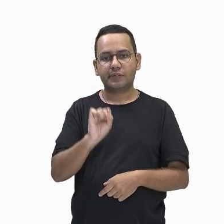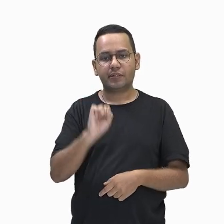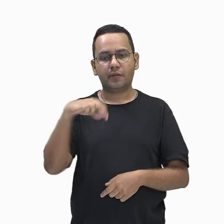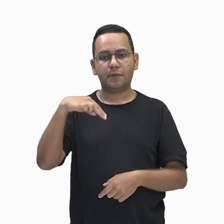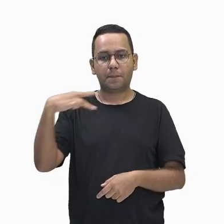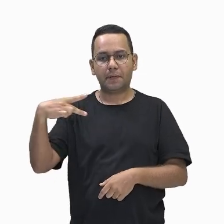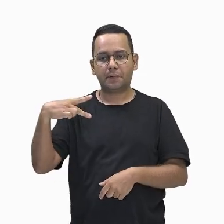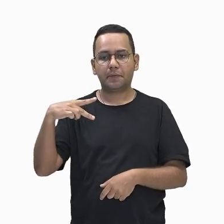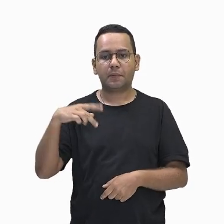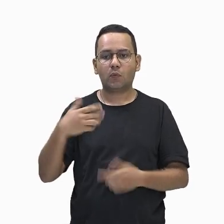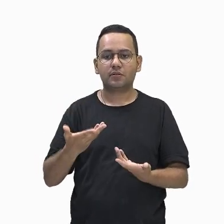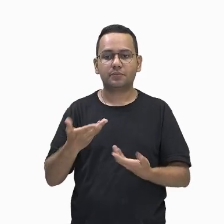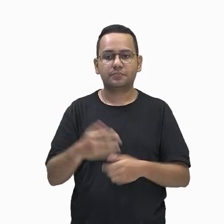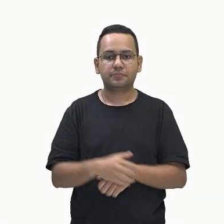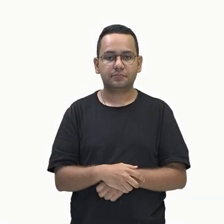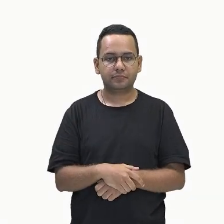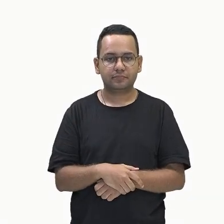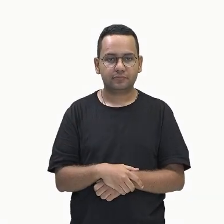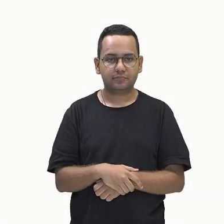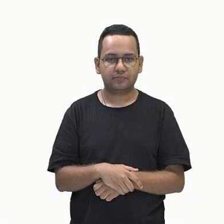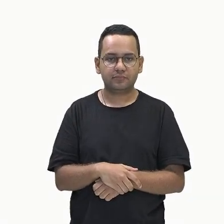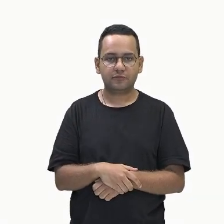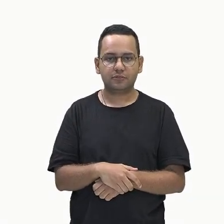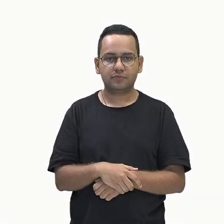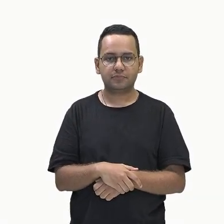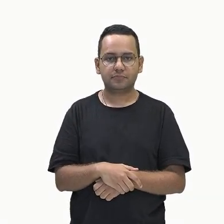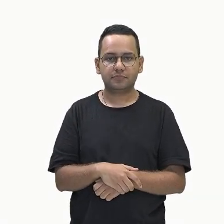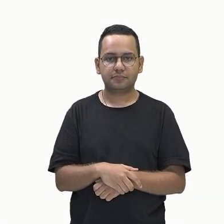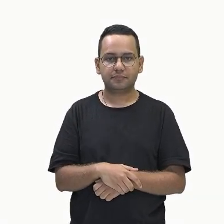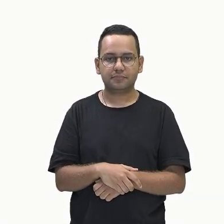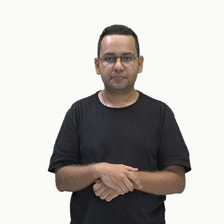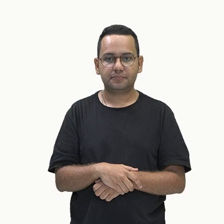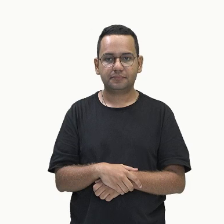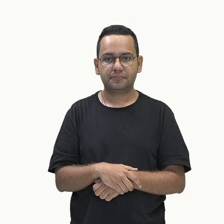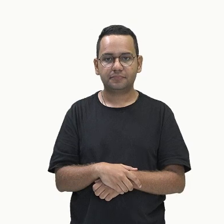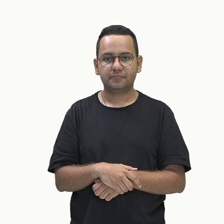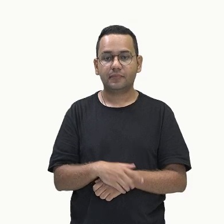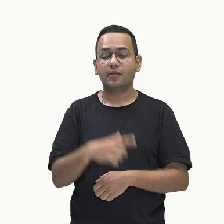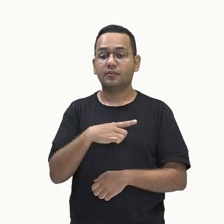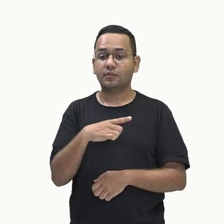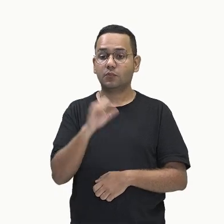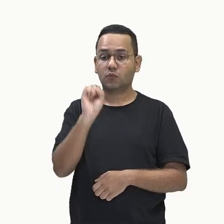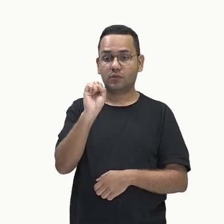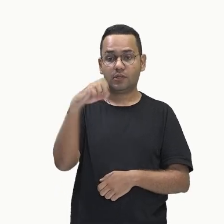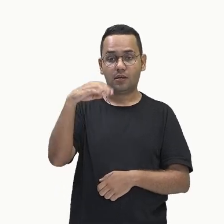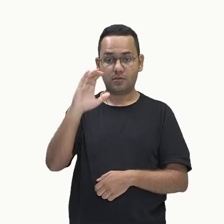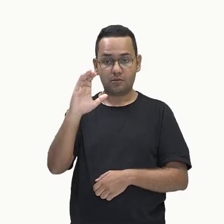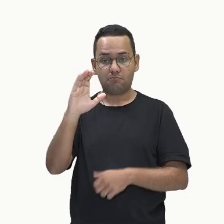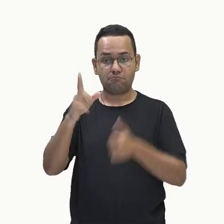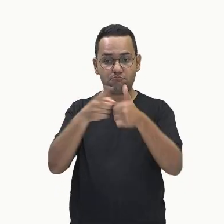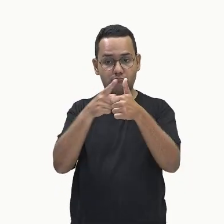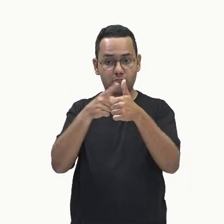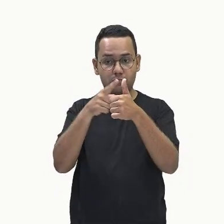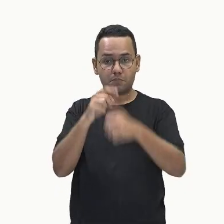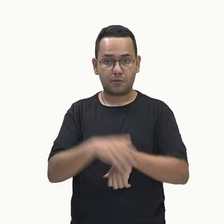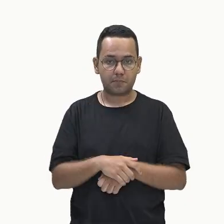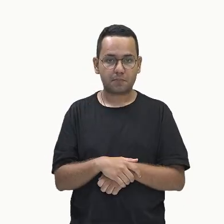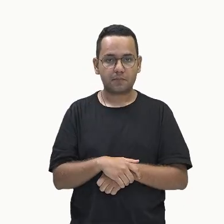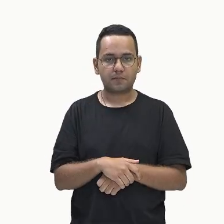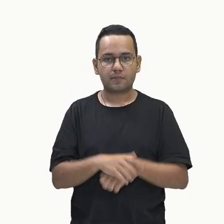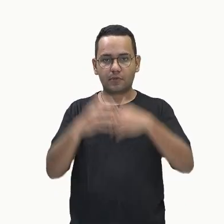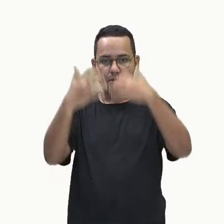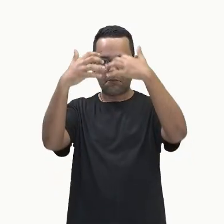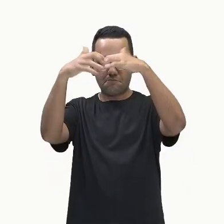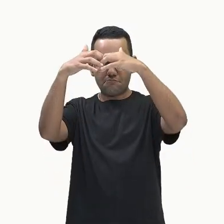Nós temos, partindo do nosso sistema nervoso central, o nosso